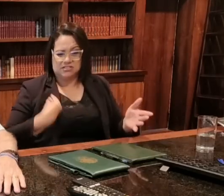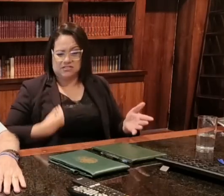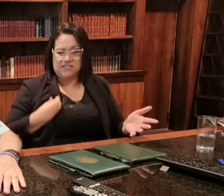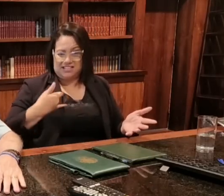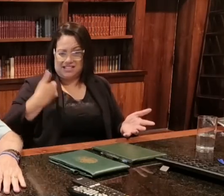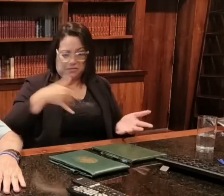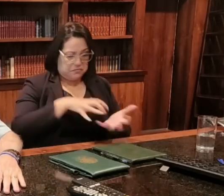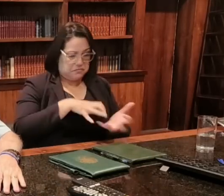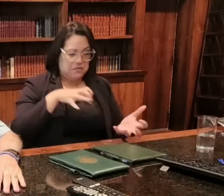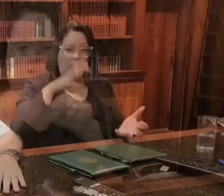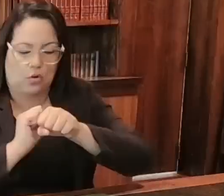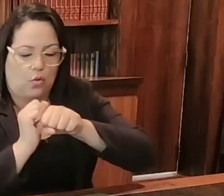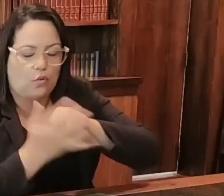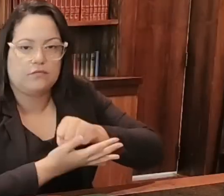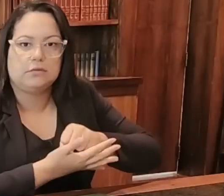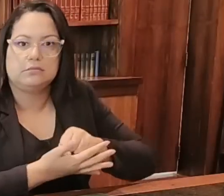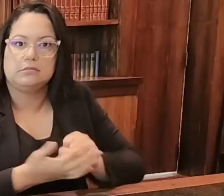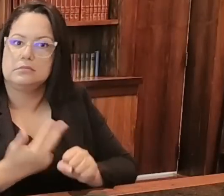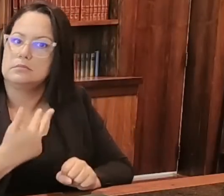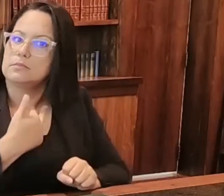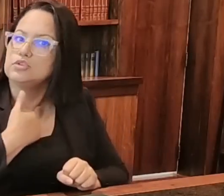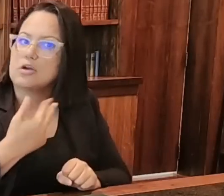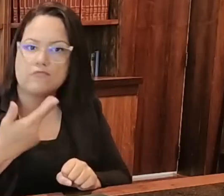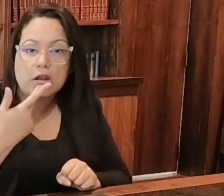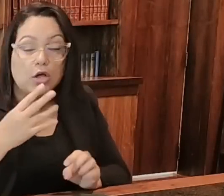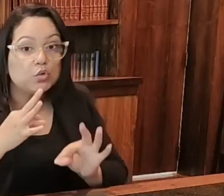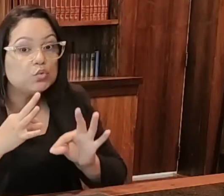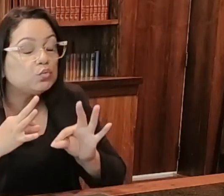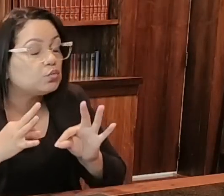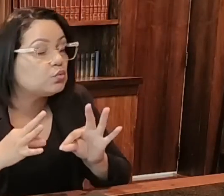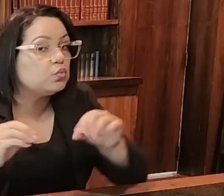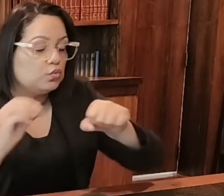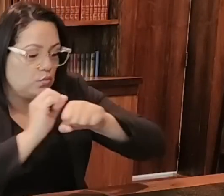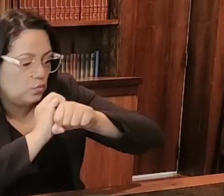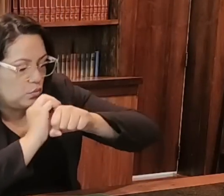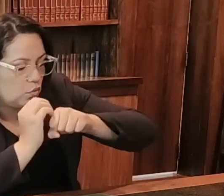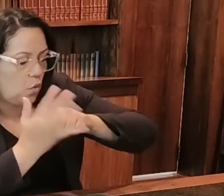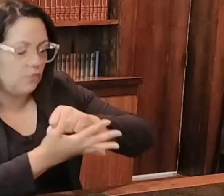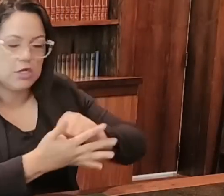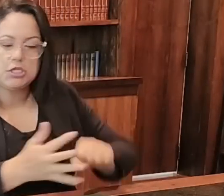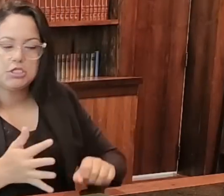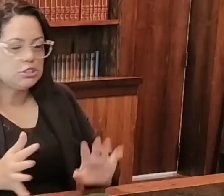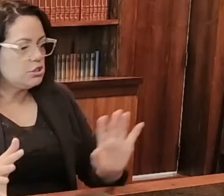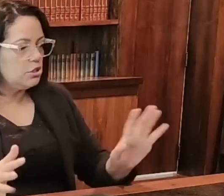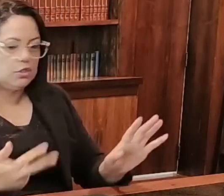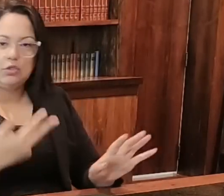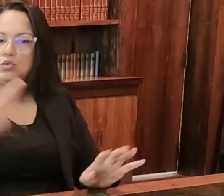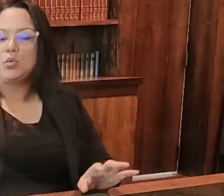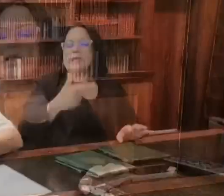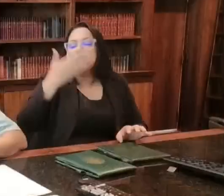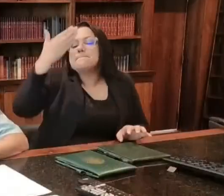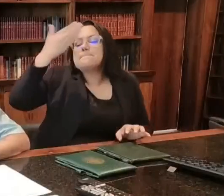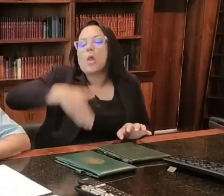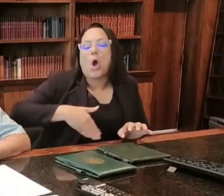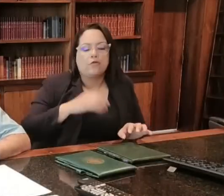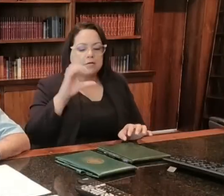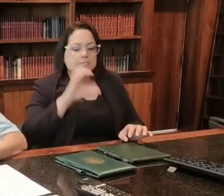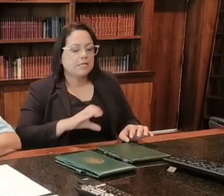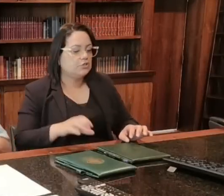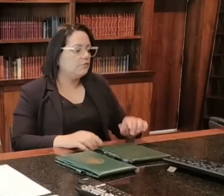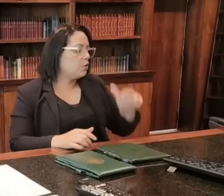favor de terroristas e que as pessoas que estão promovendo estes atos que estão sendo considerados assim